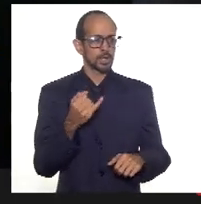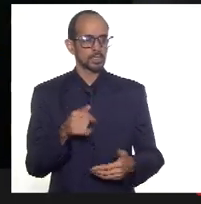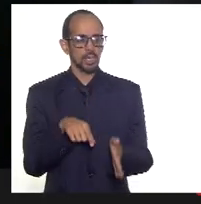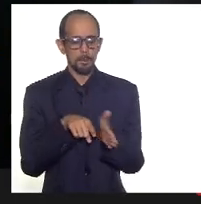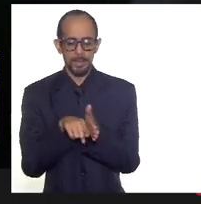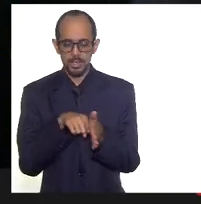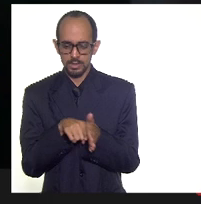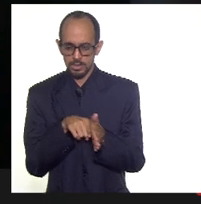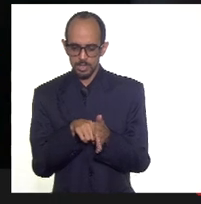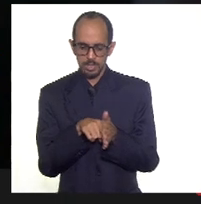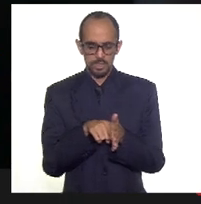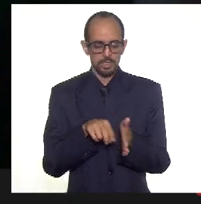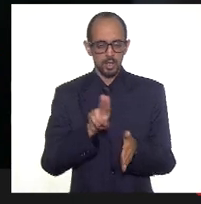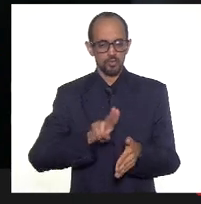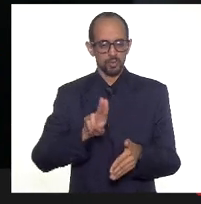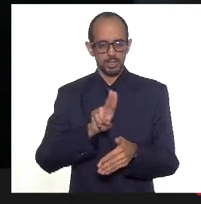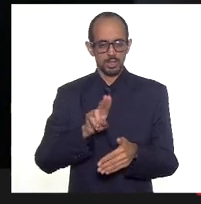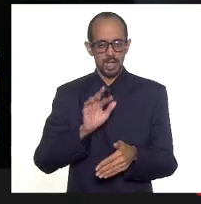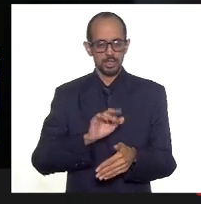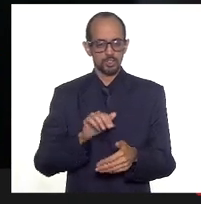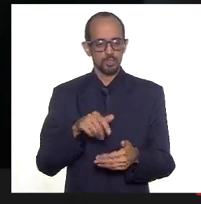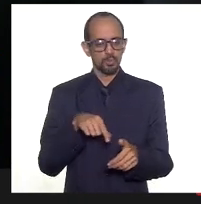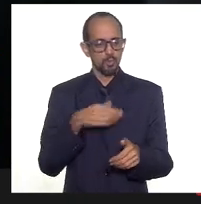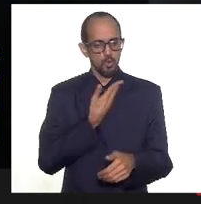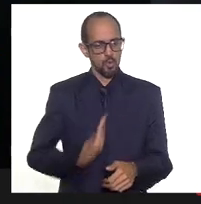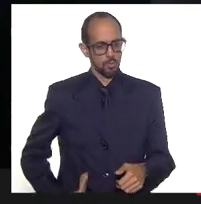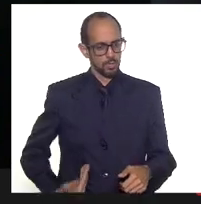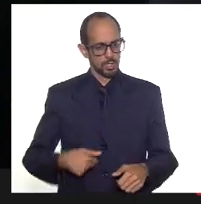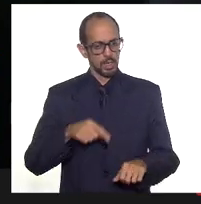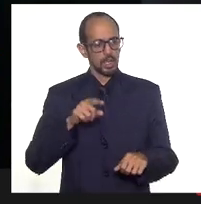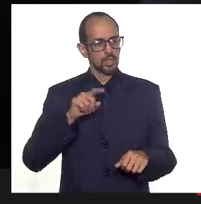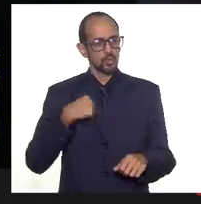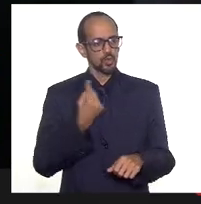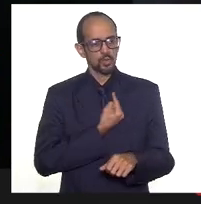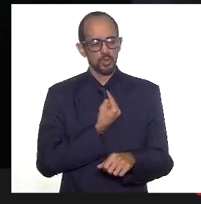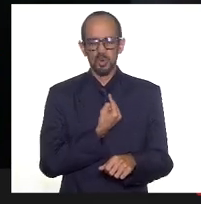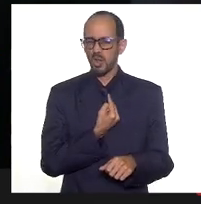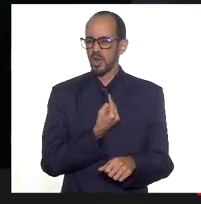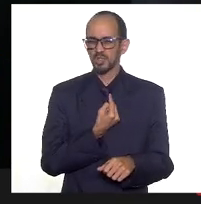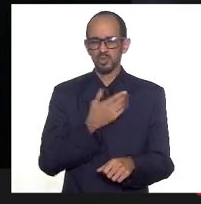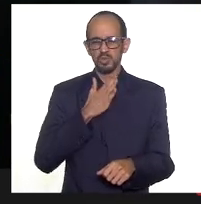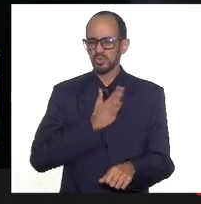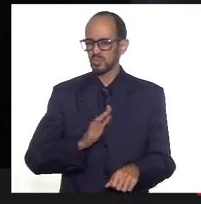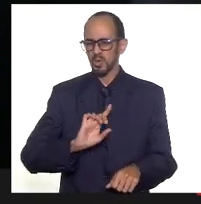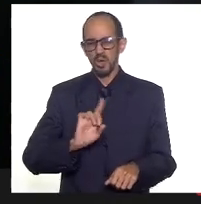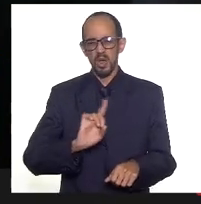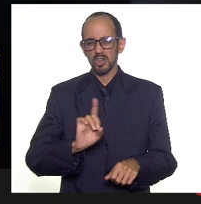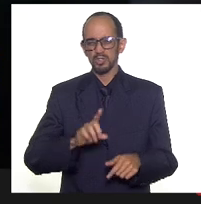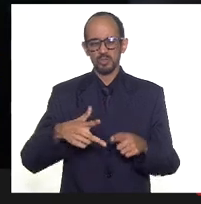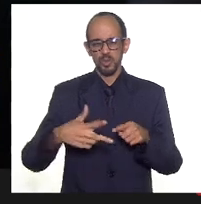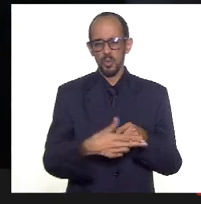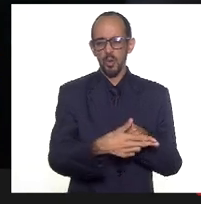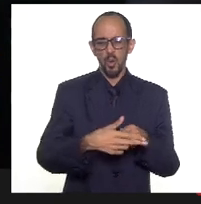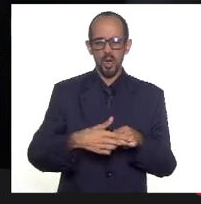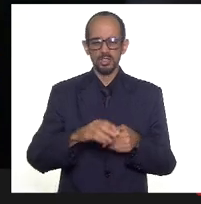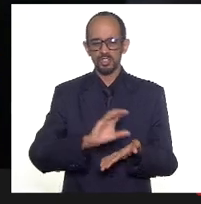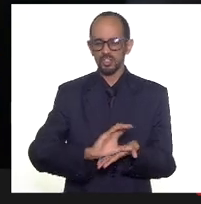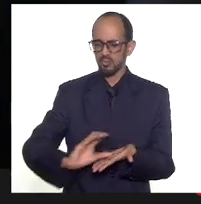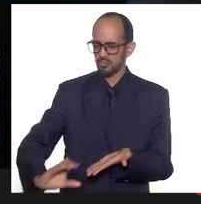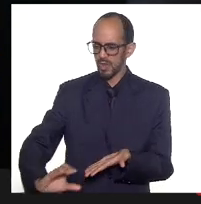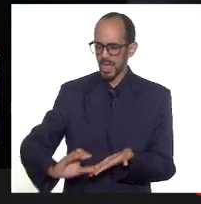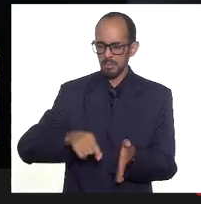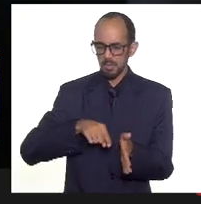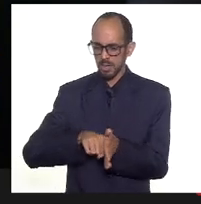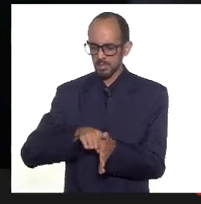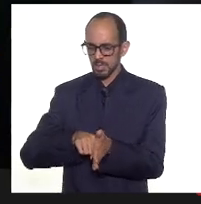o nosso repúdio à decisão de cerceamento de verbas para a pesquisa nas